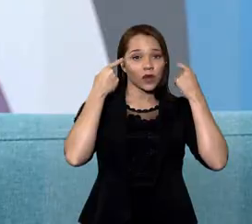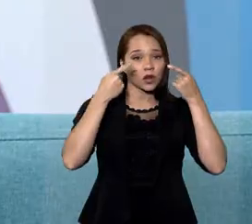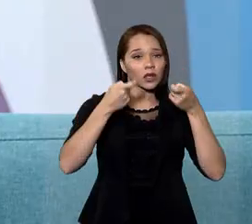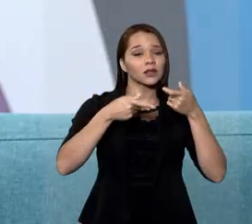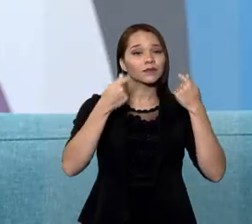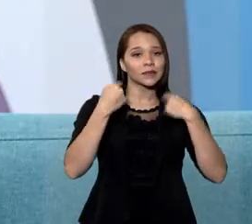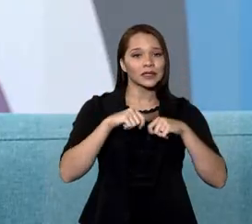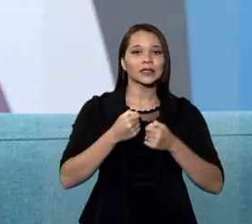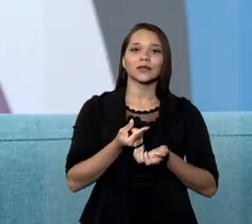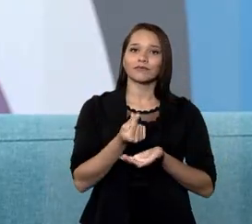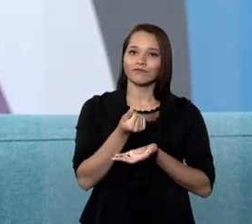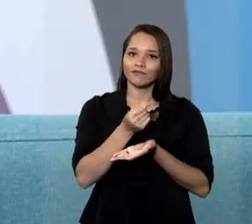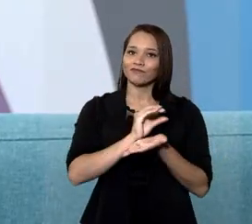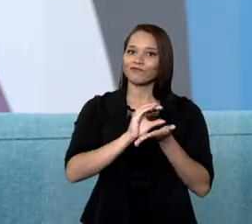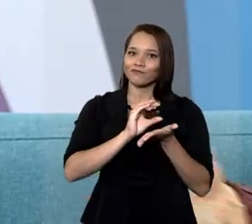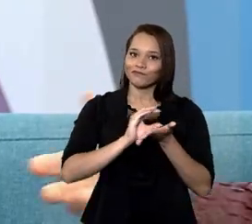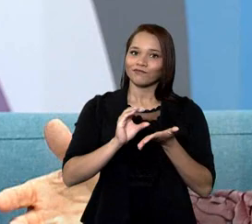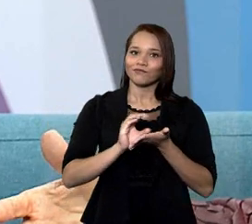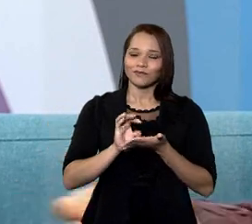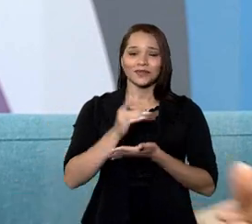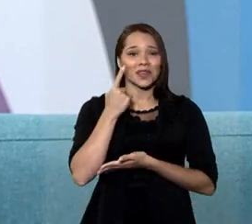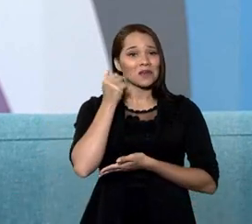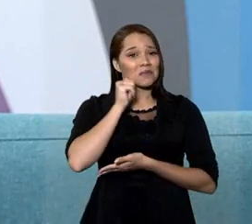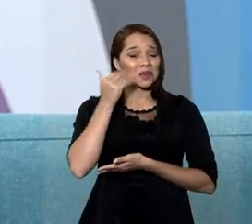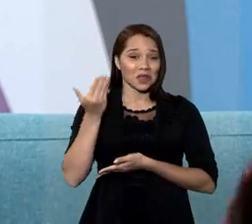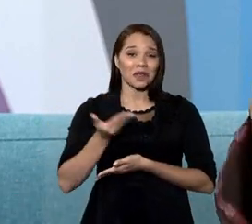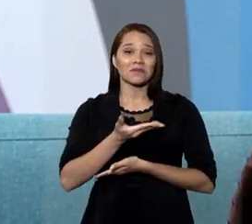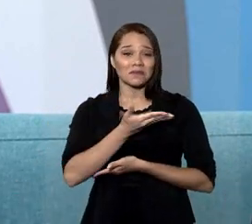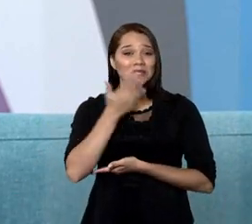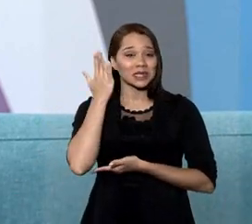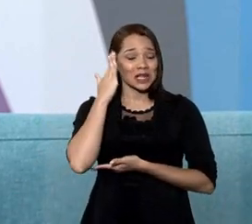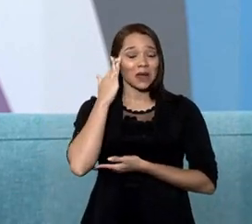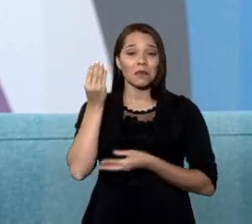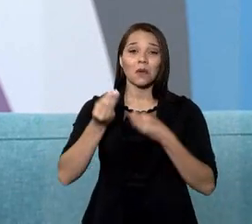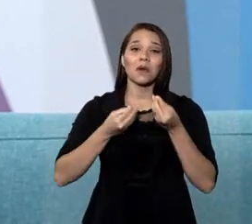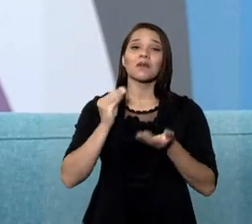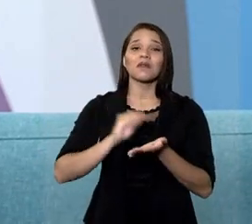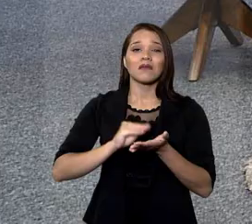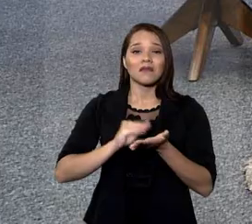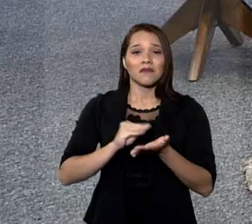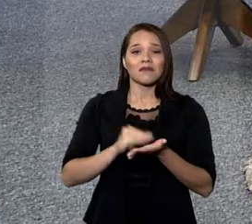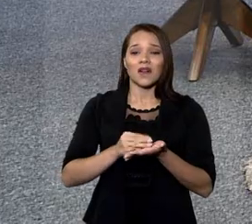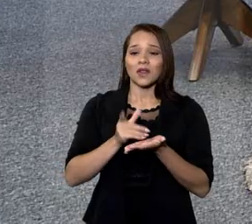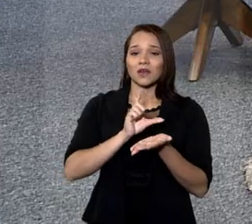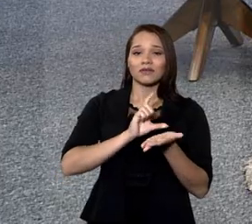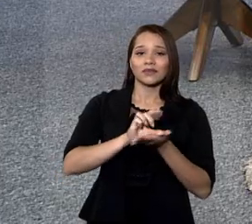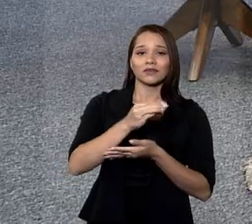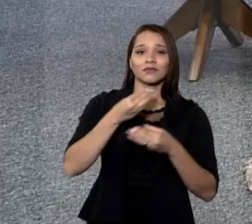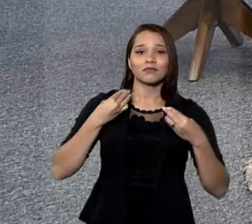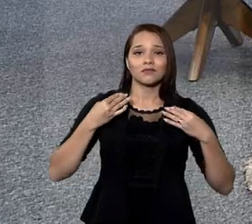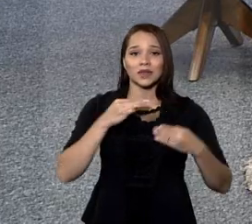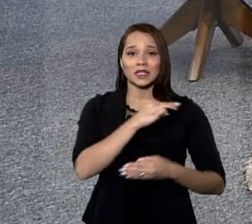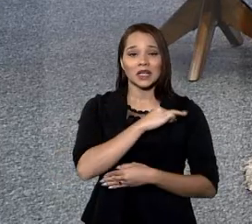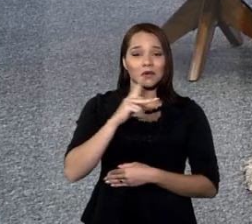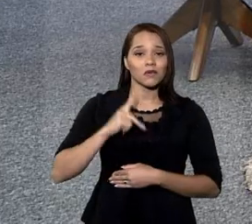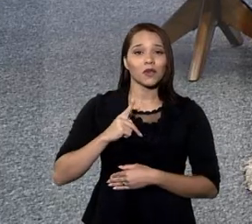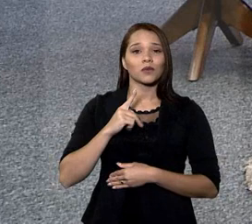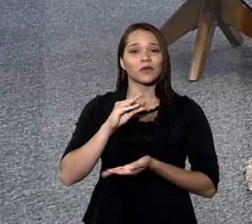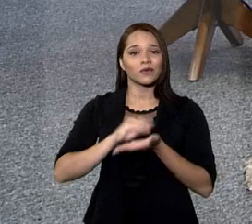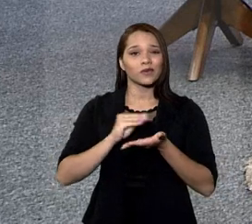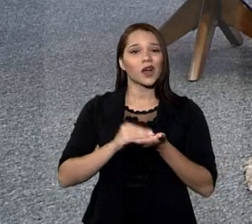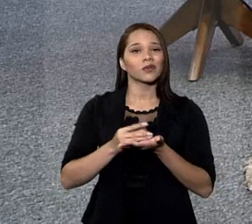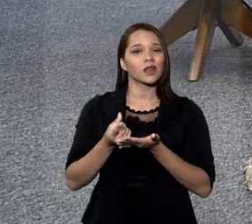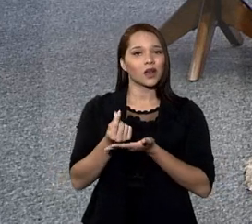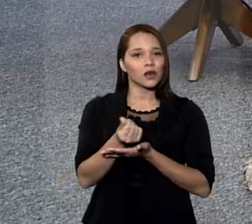violência precisam de recursos para queimar a promotora do lado sabe quanto falta recurso para o ministério público falta recursos